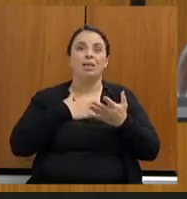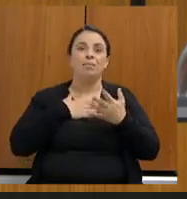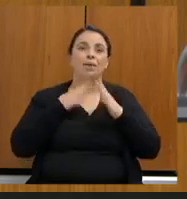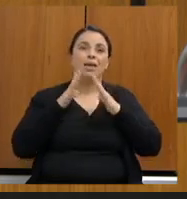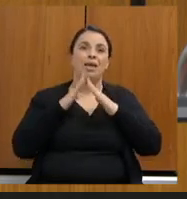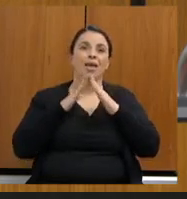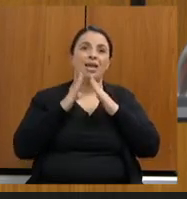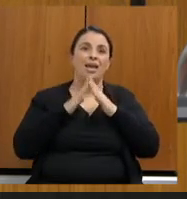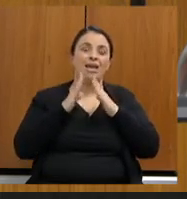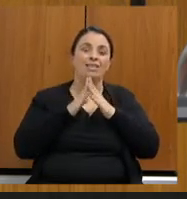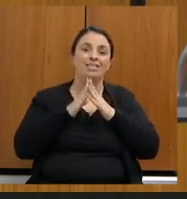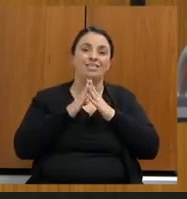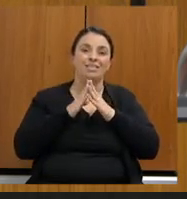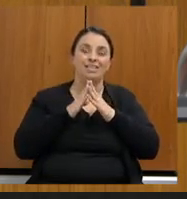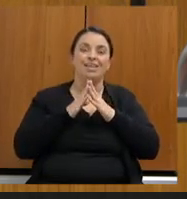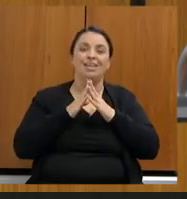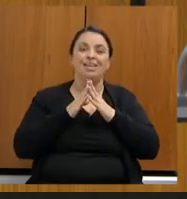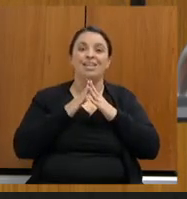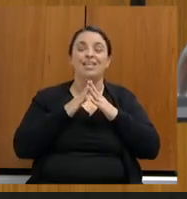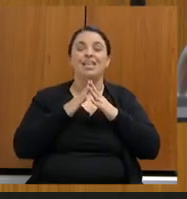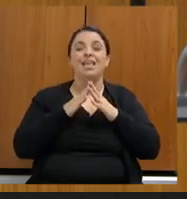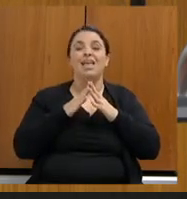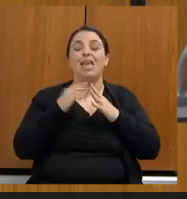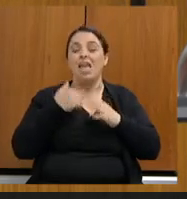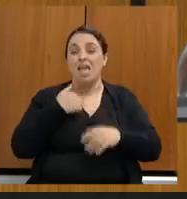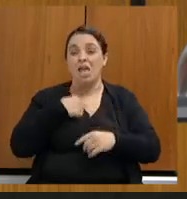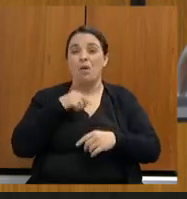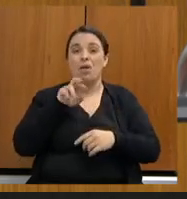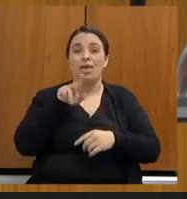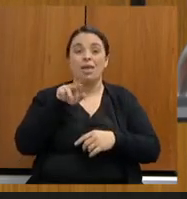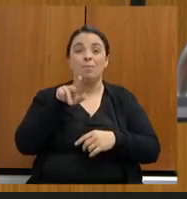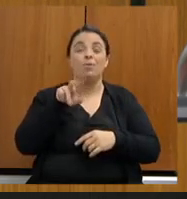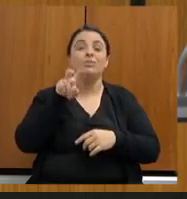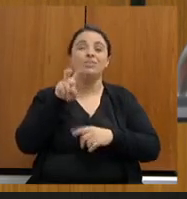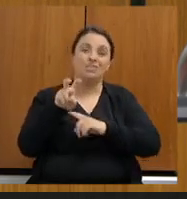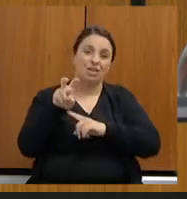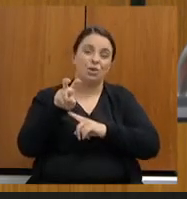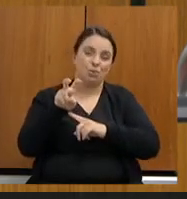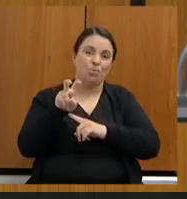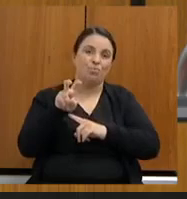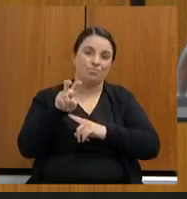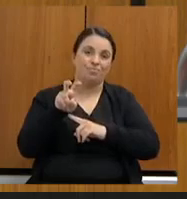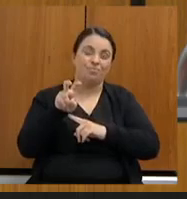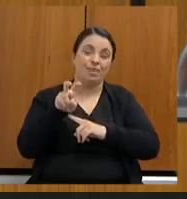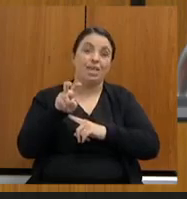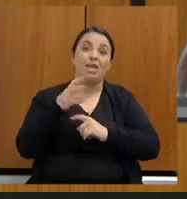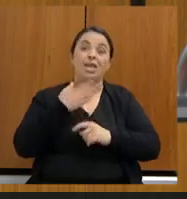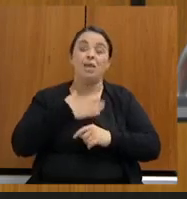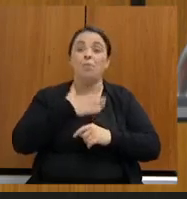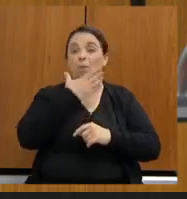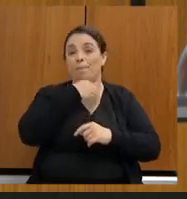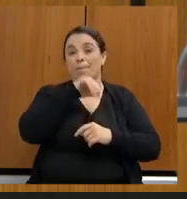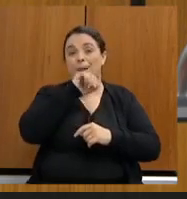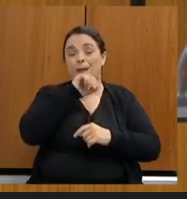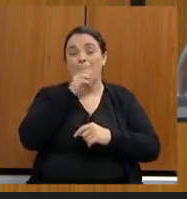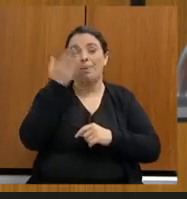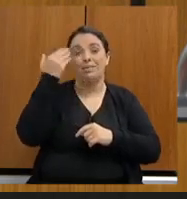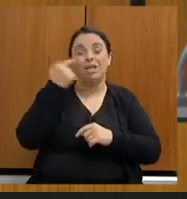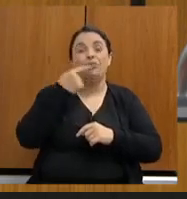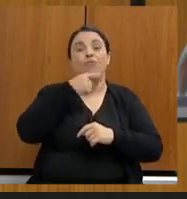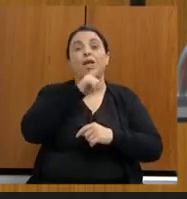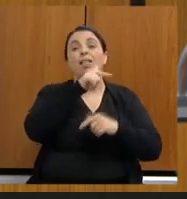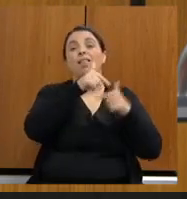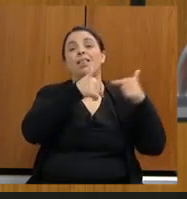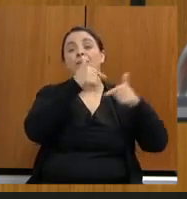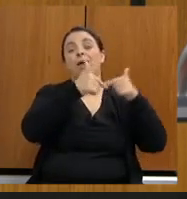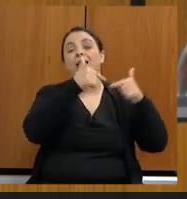o Dr Joaquim não é ruim do chefe da Polícia Civil meu pai foi parar em em Juiz de Fora bom e